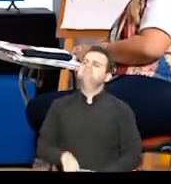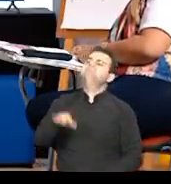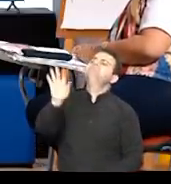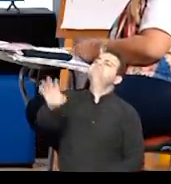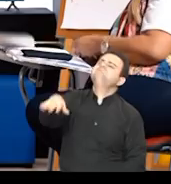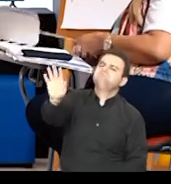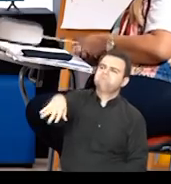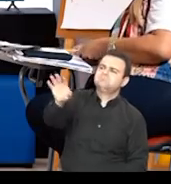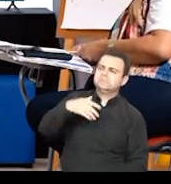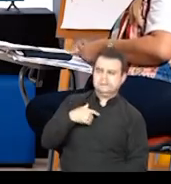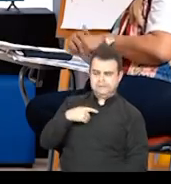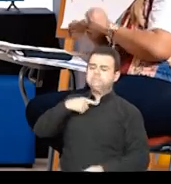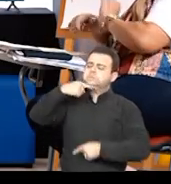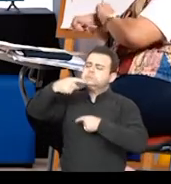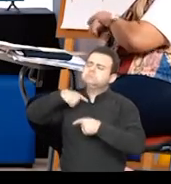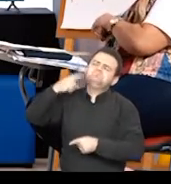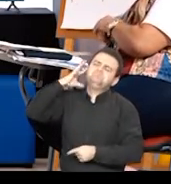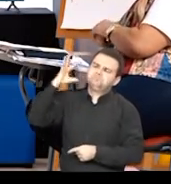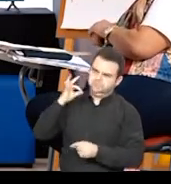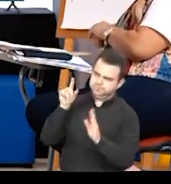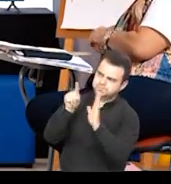Professora, tô com uma dúvida aqui.